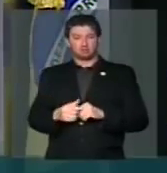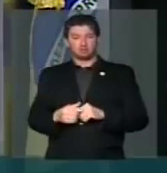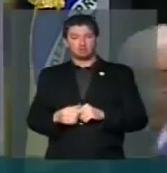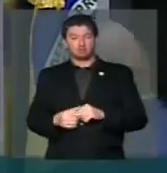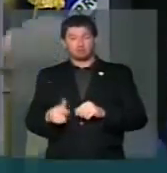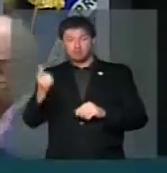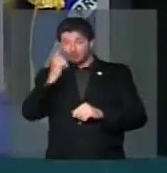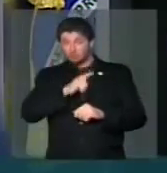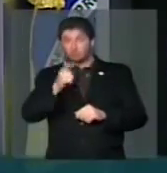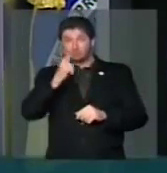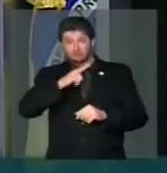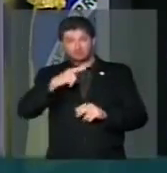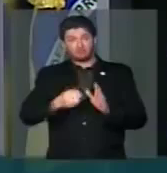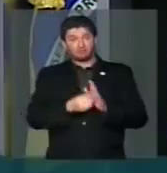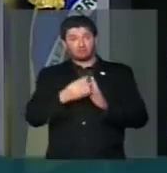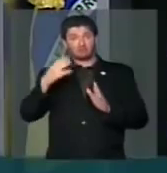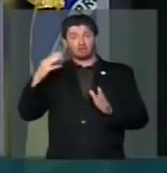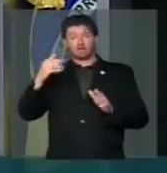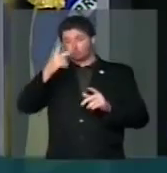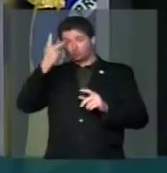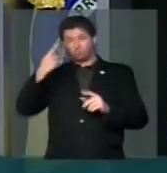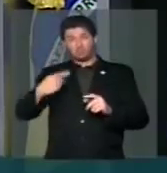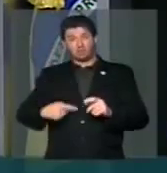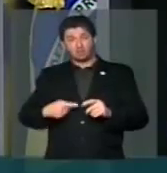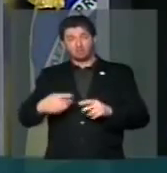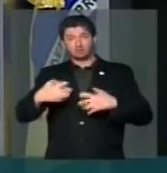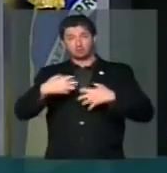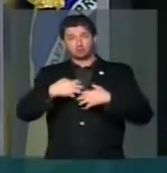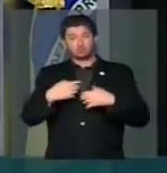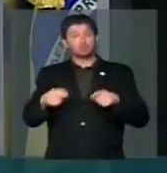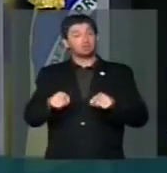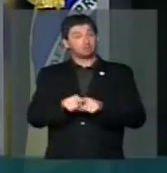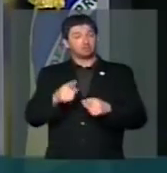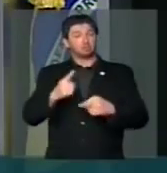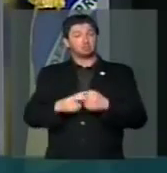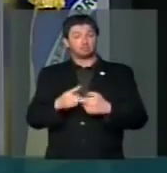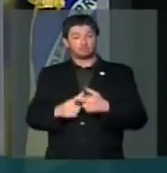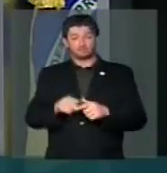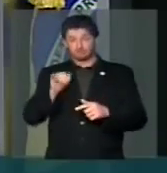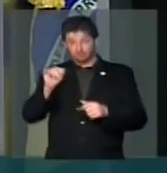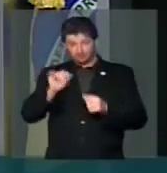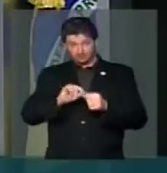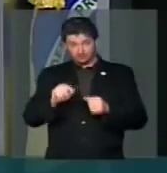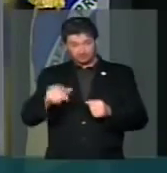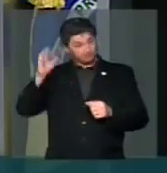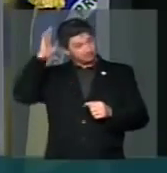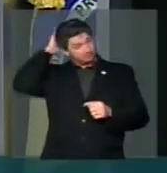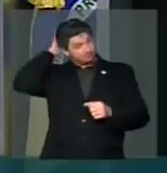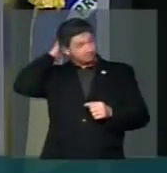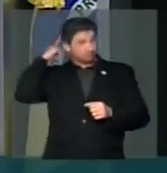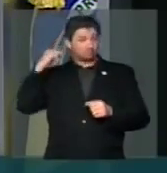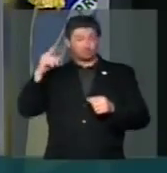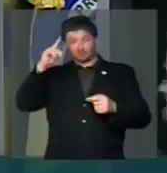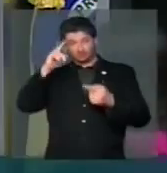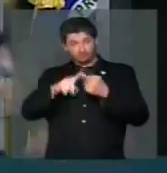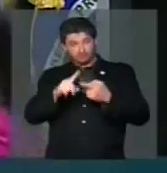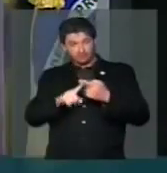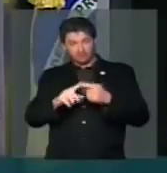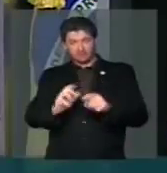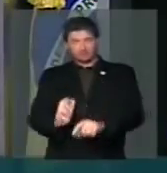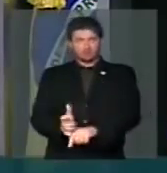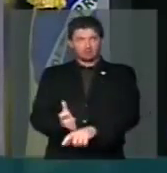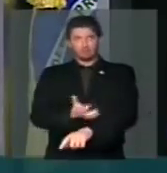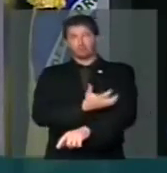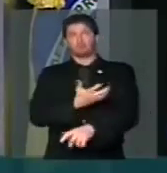as conquistas que nós temos em termos humanitários, até porque, se o fizermos com base na vingança e na